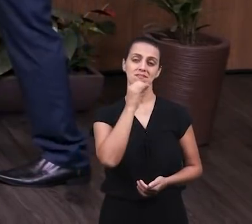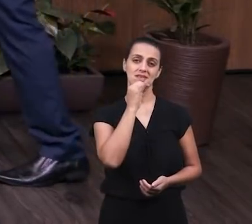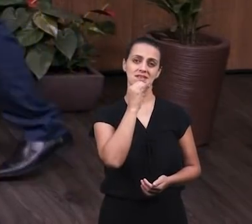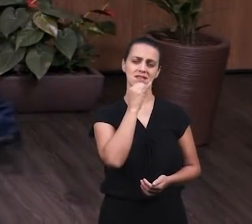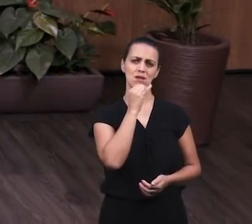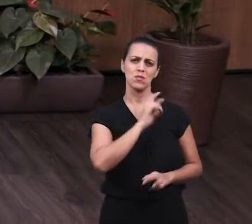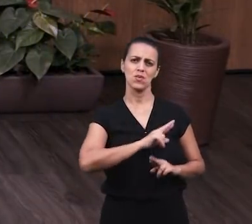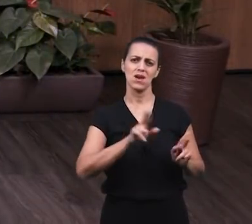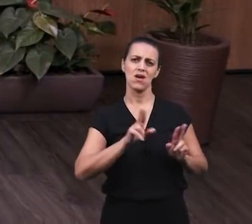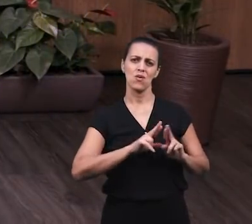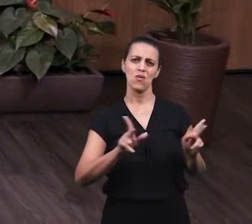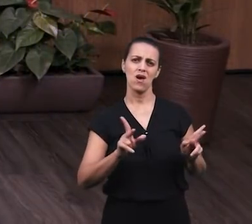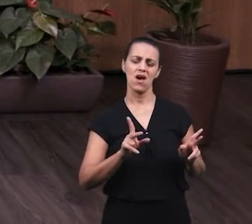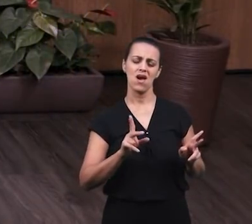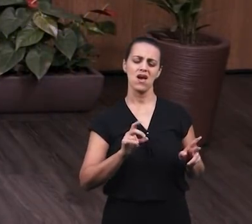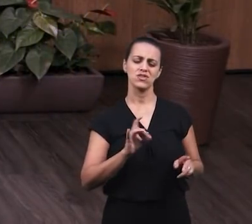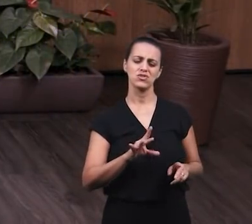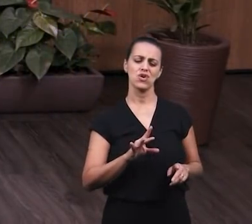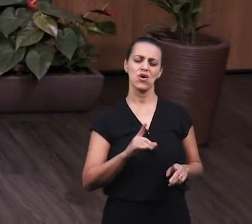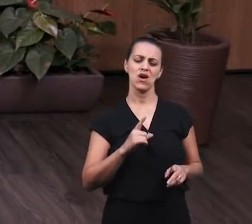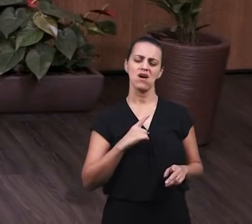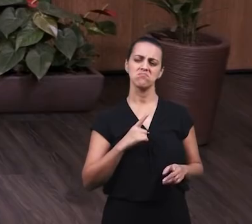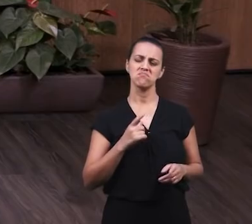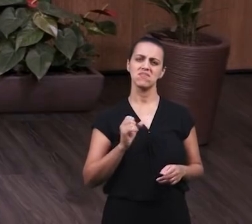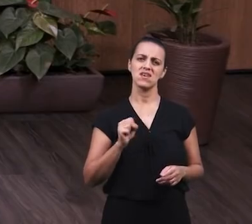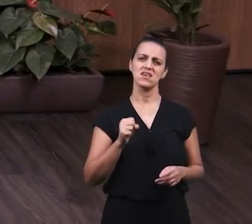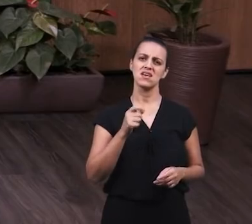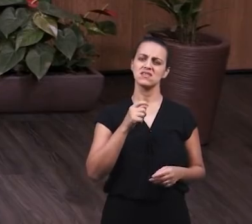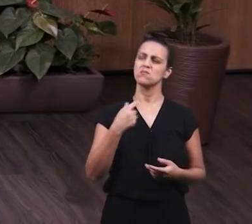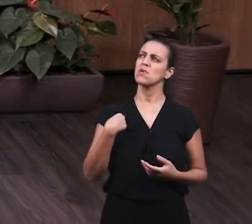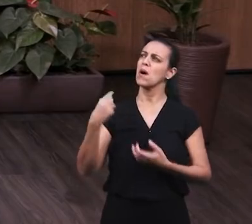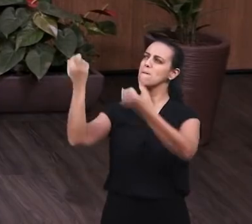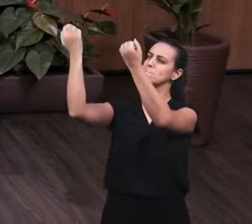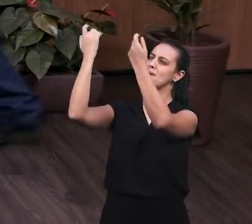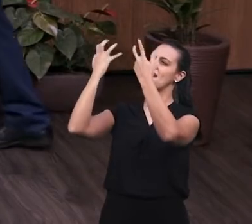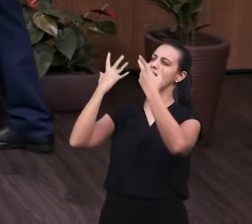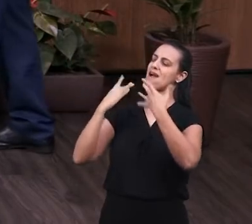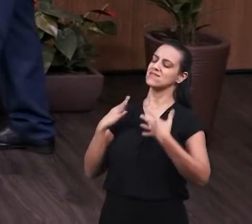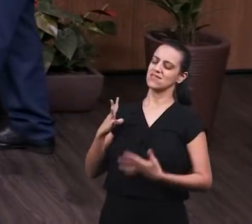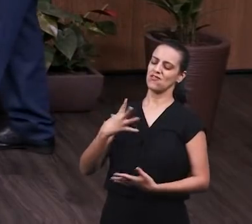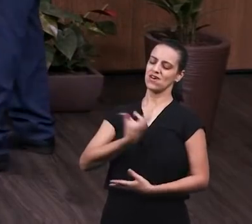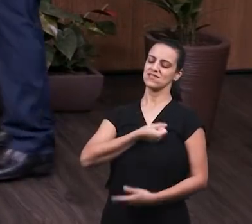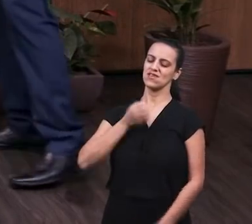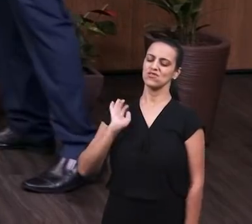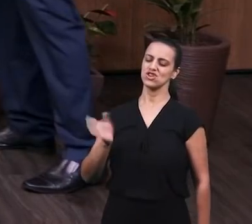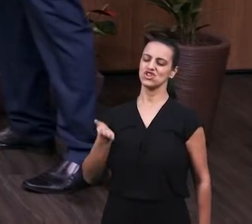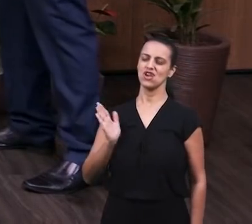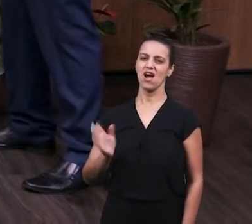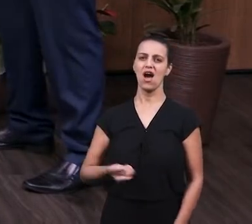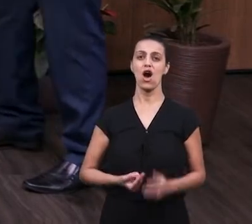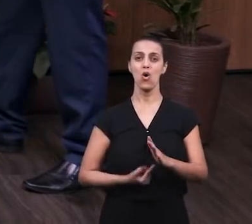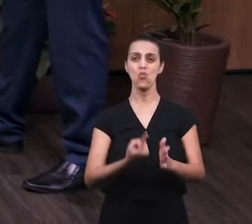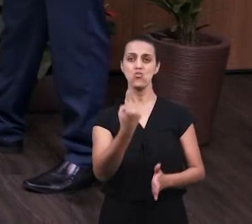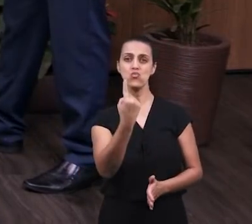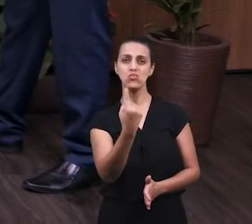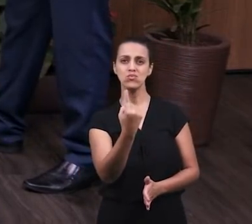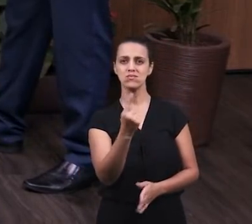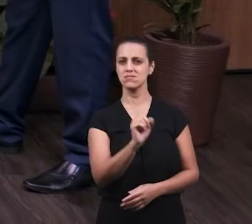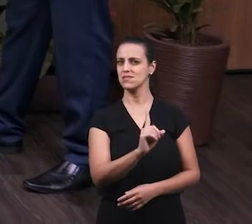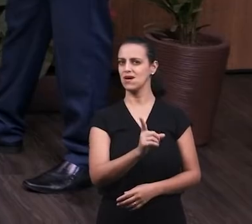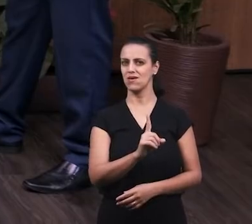é só o ato de receber a salvação, não é um dia de bênção somente. Este ato, Sérgio, é